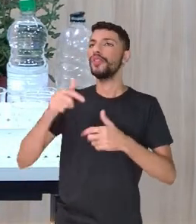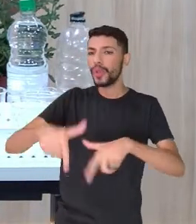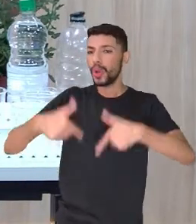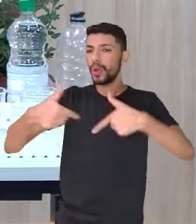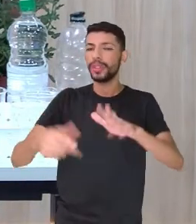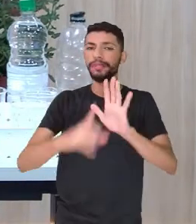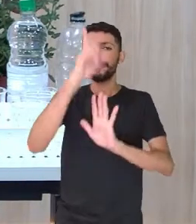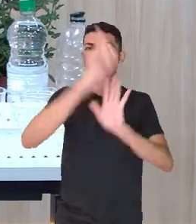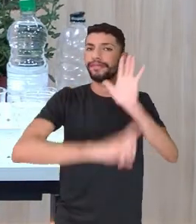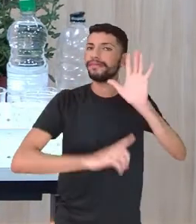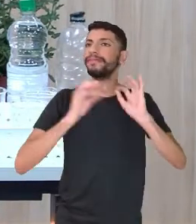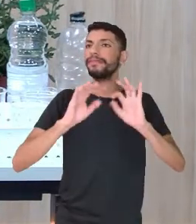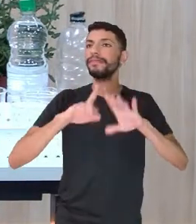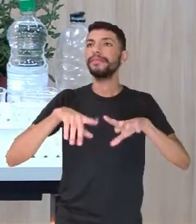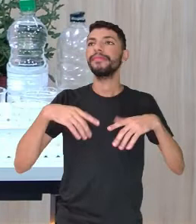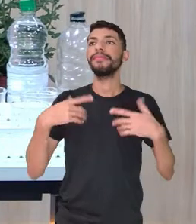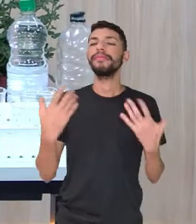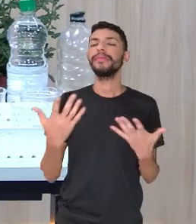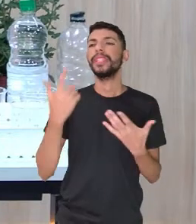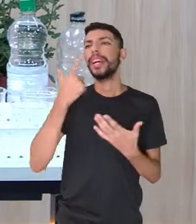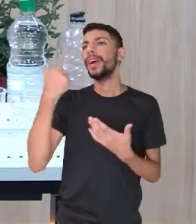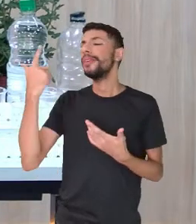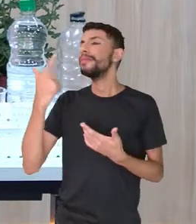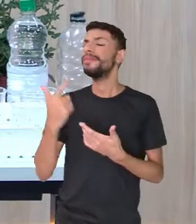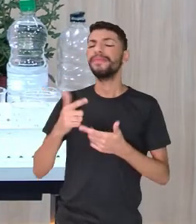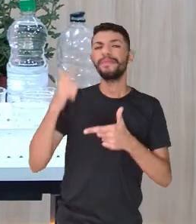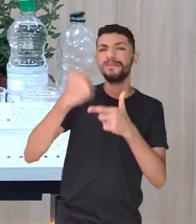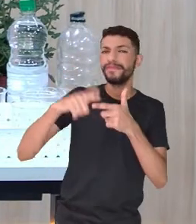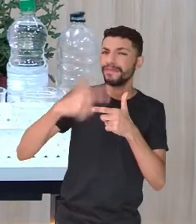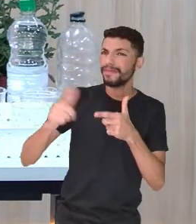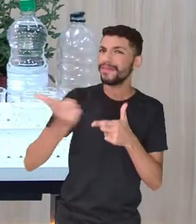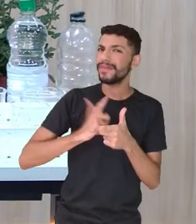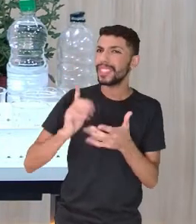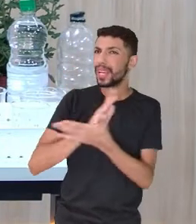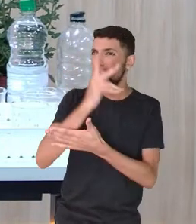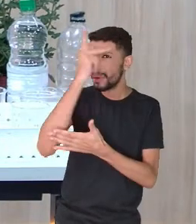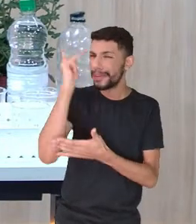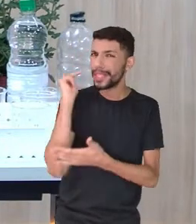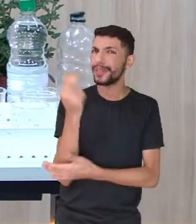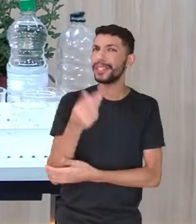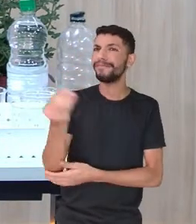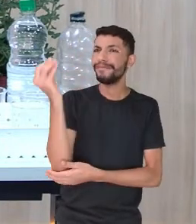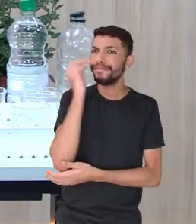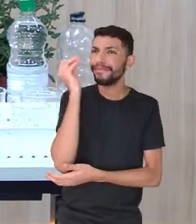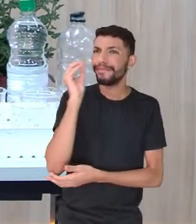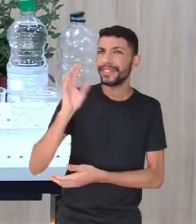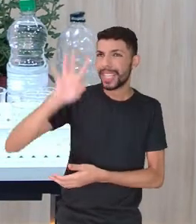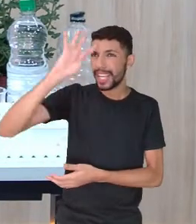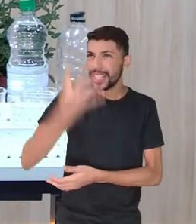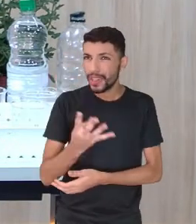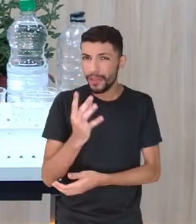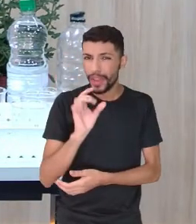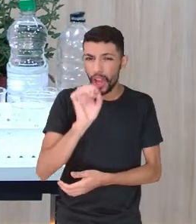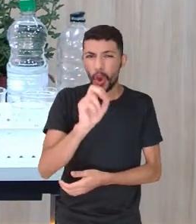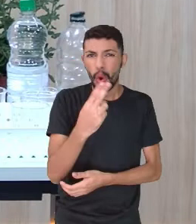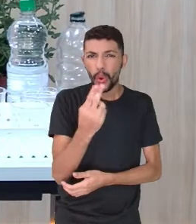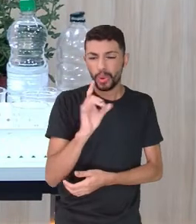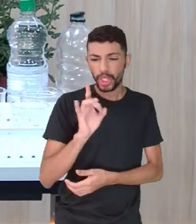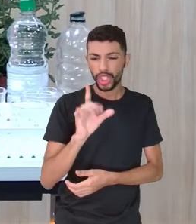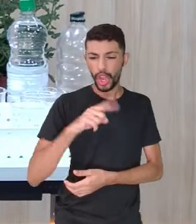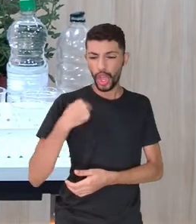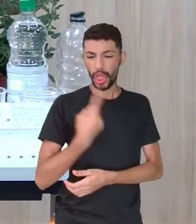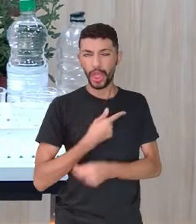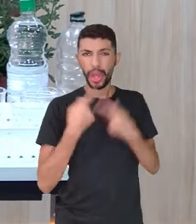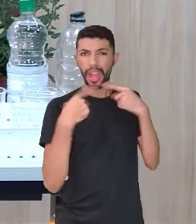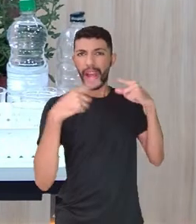Mas, professor, e esse problema, será que tem alguém tentando resolver? Será que é só nós que vamos reclamar? Não,